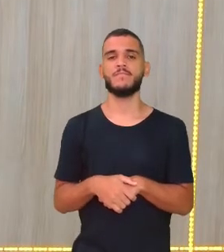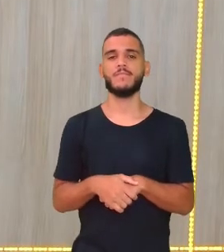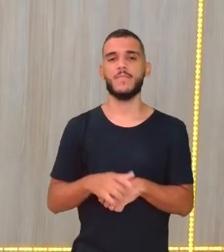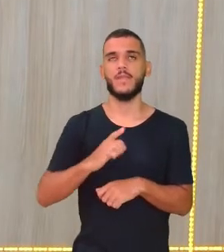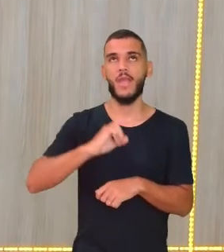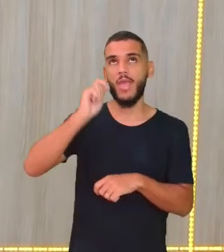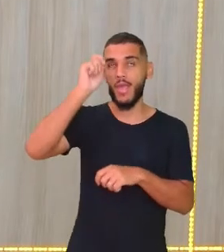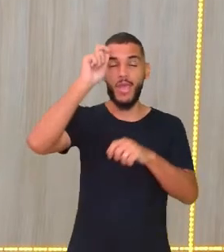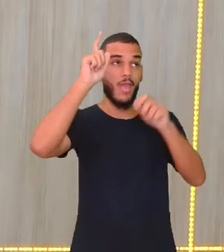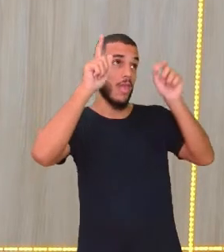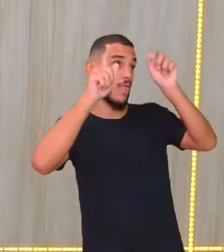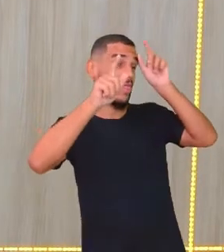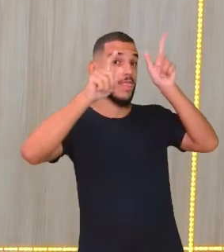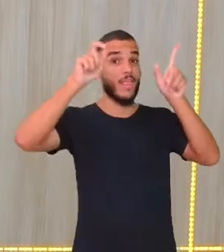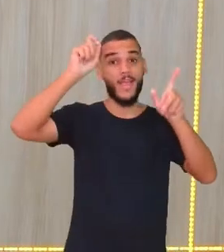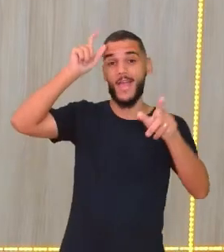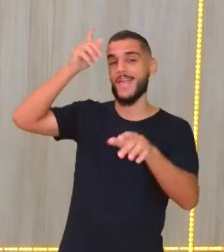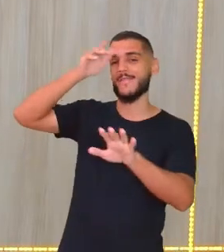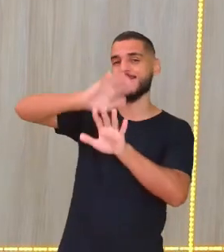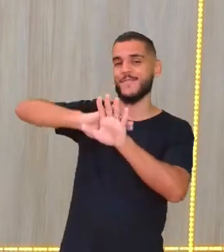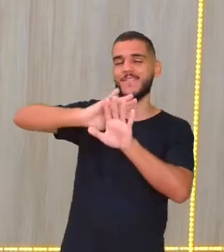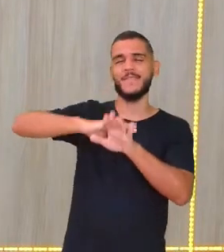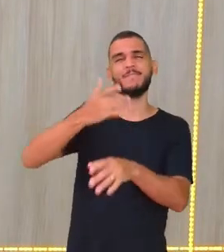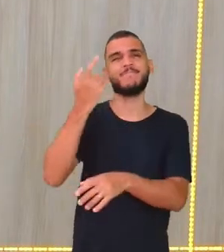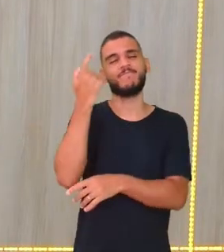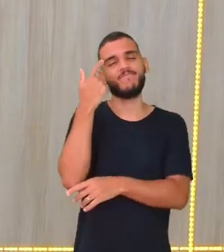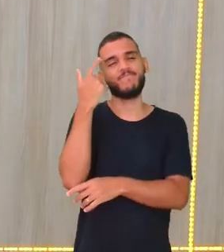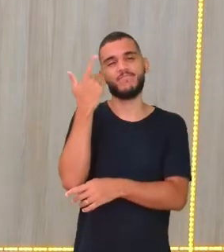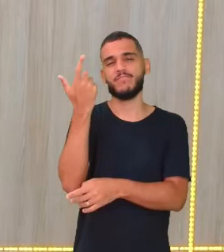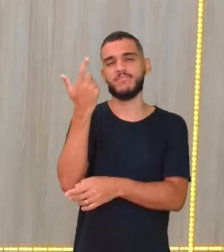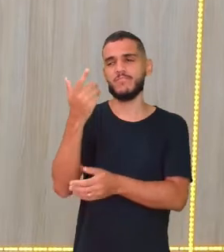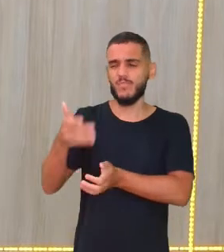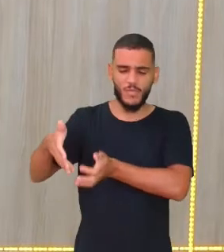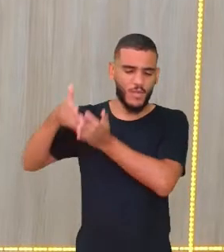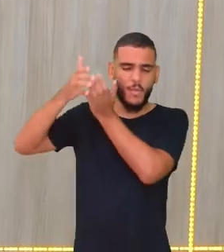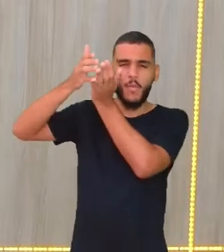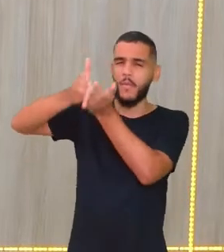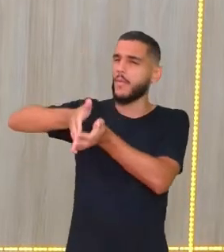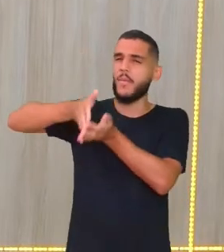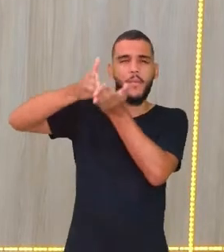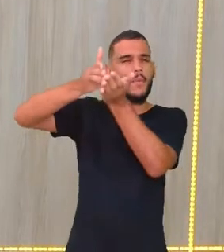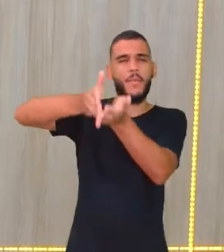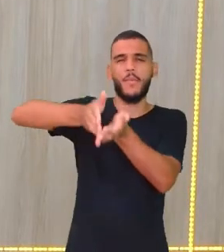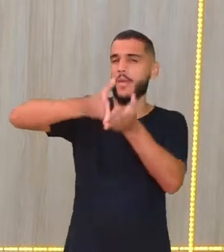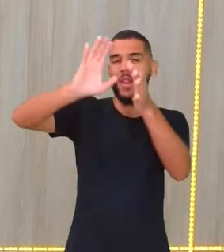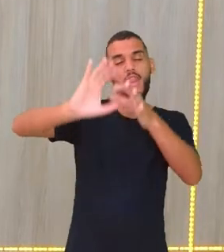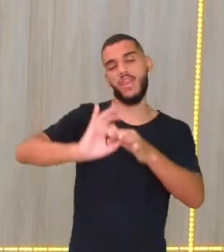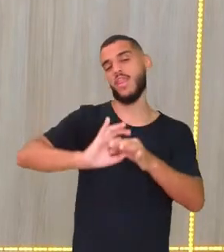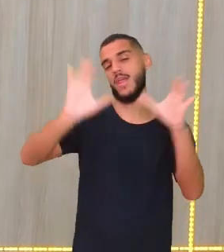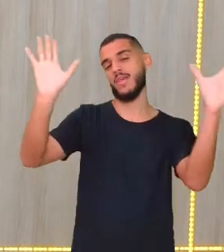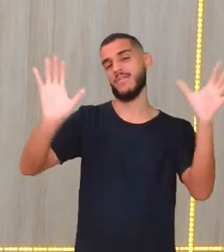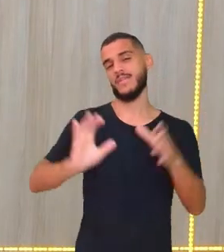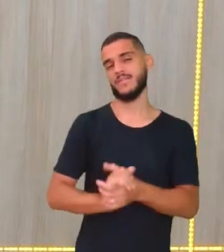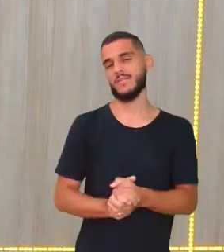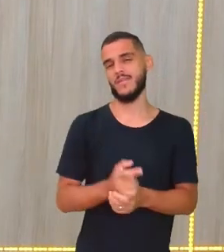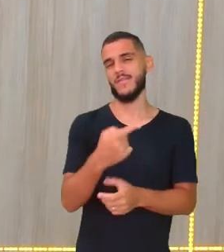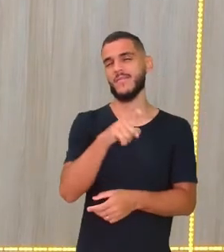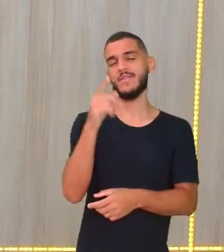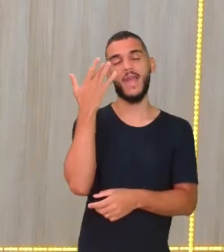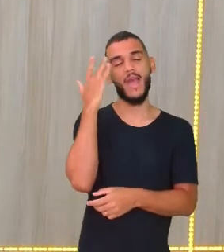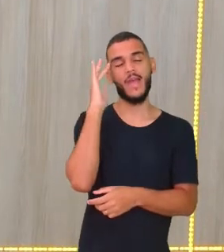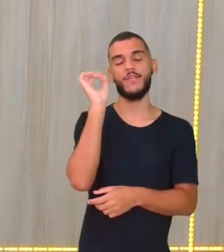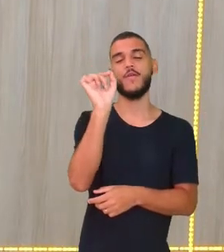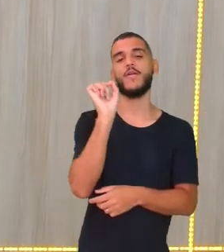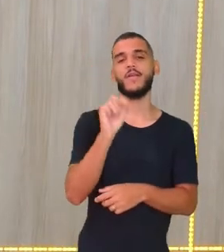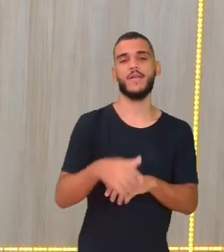hipóteses aqui, não é? E pensar. Eles saíram sem rumo, lá pelo mar Mediterrâneo. O que é que vocês acham?